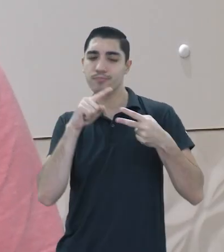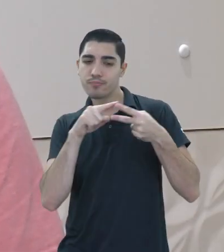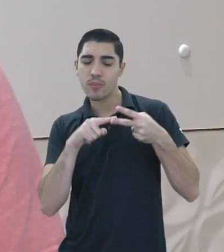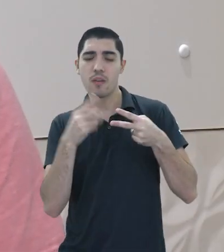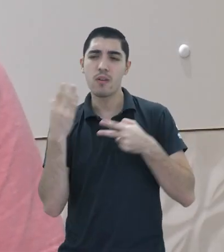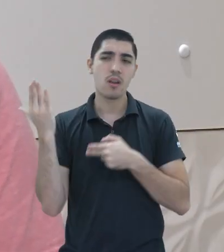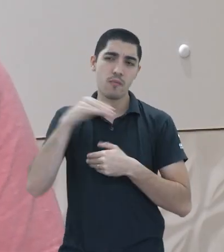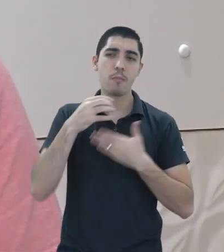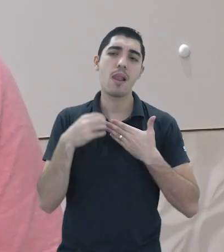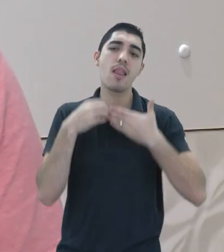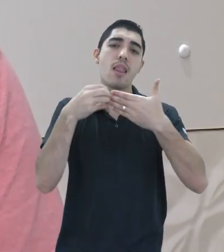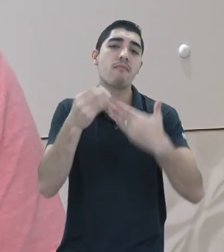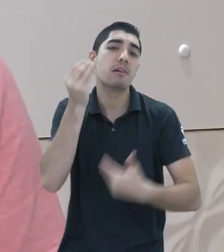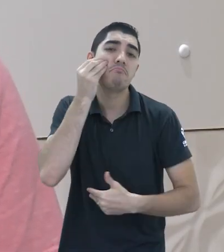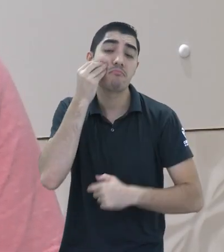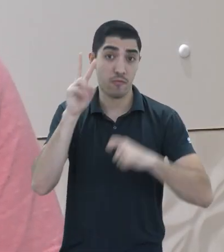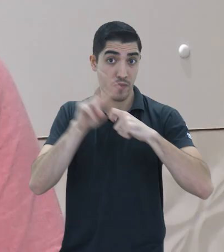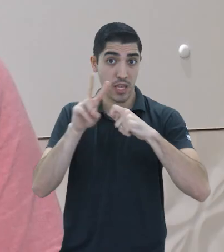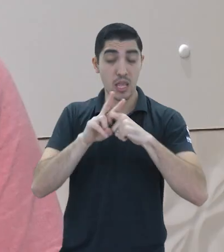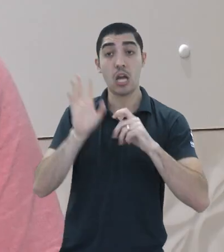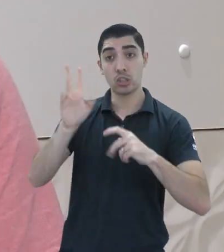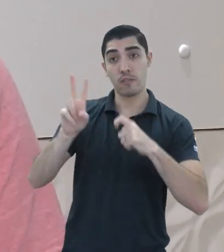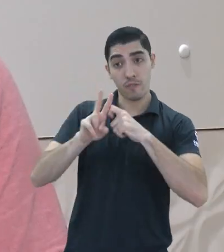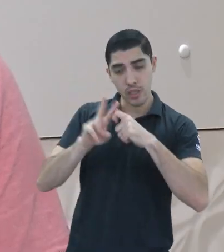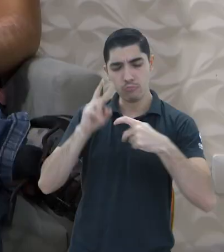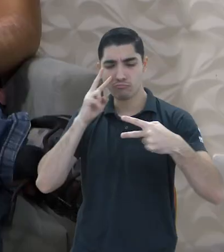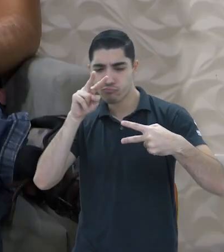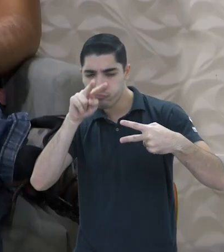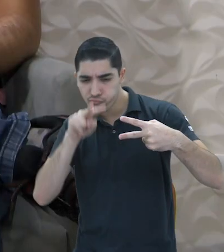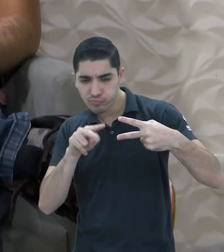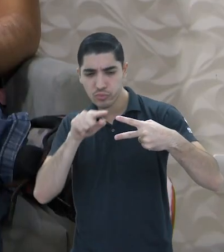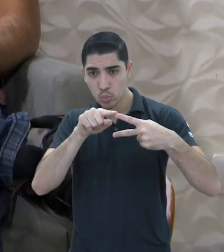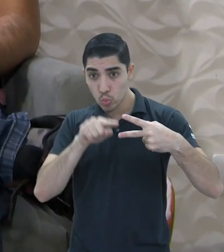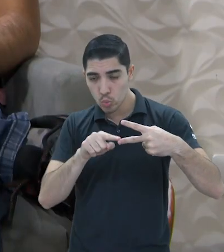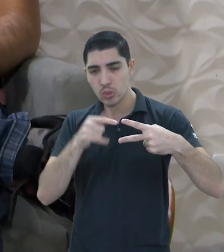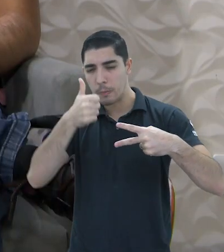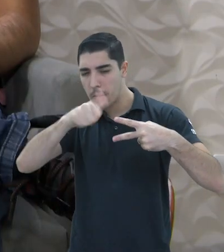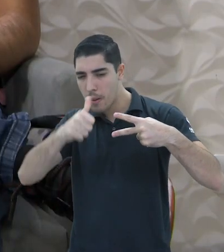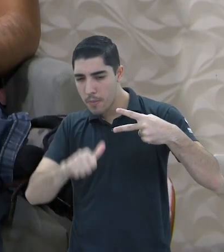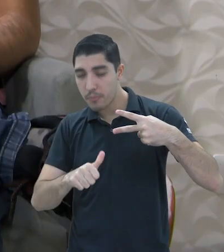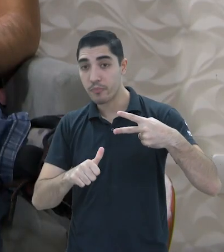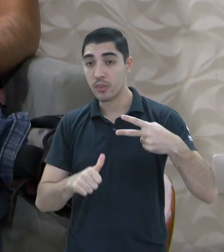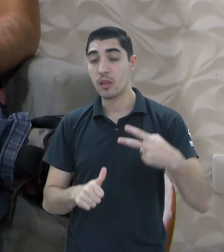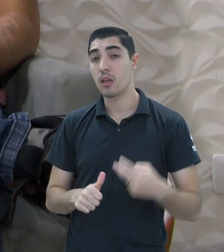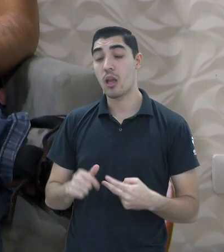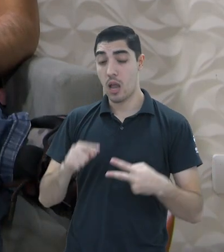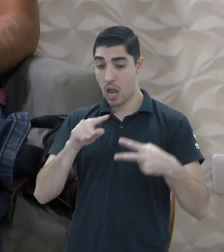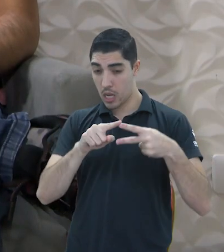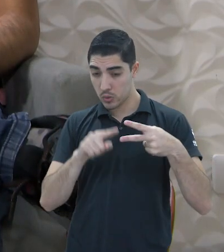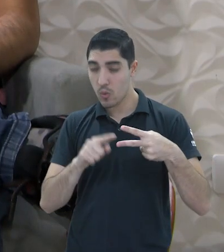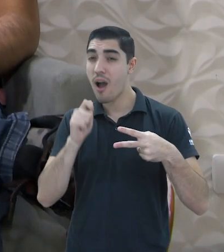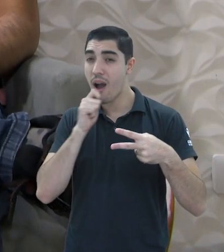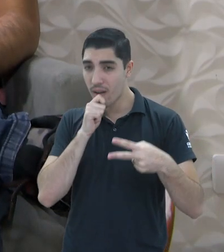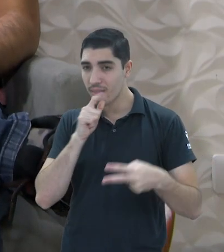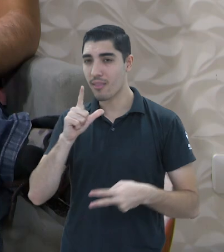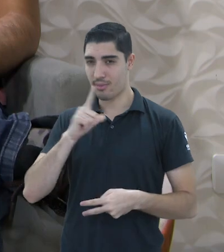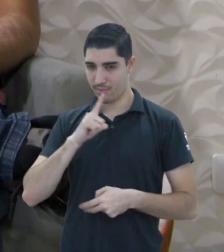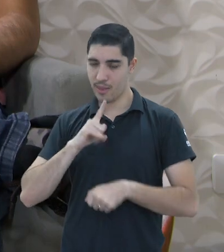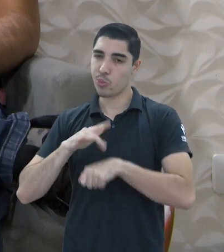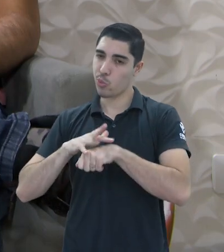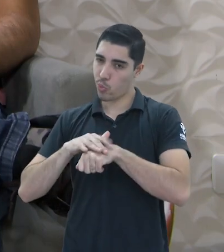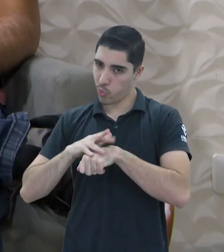melhoria nas condições dela, entender melhor o diagnóstico. Quando a gente trouxe as 2, elas ainda apresentavam alguns sinais